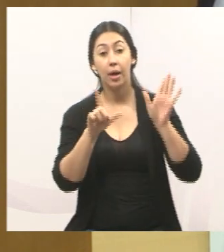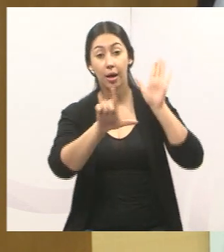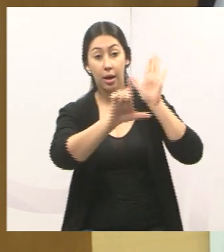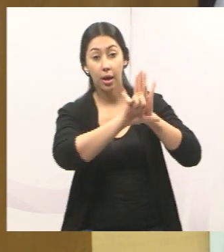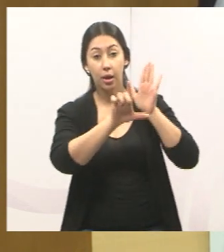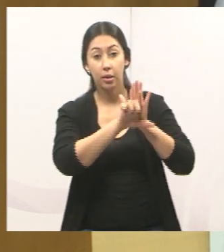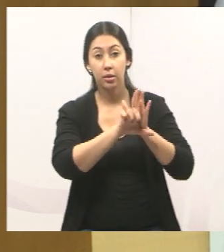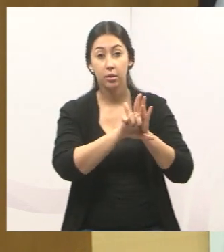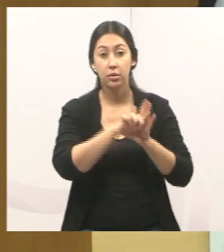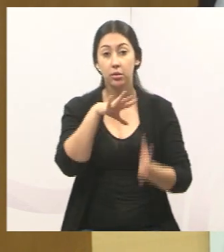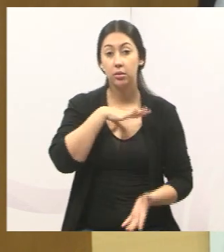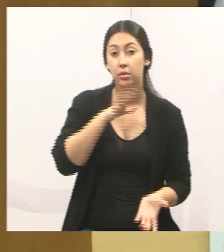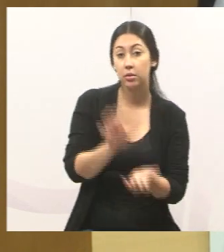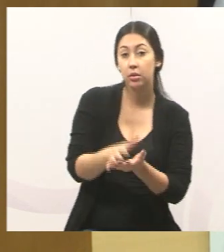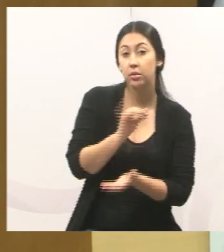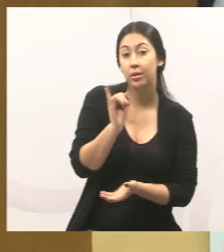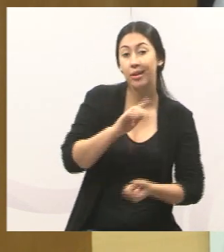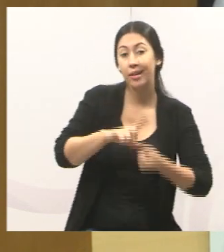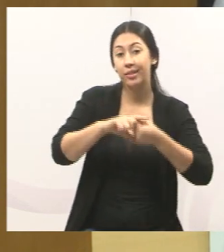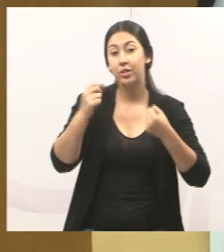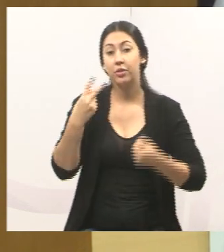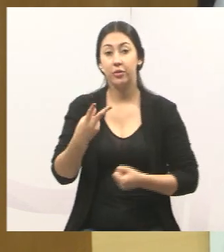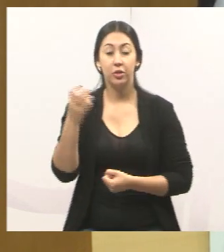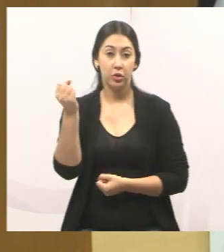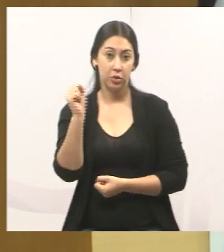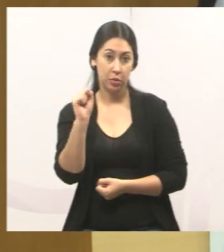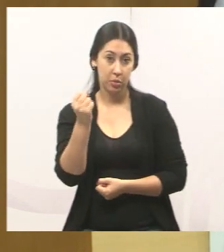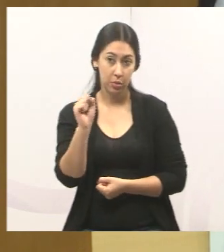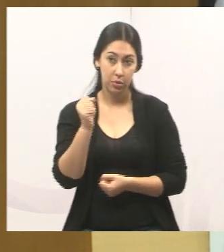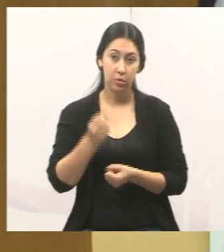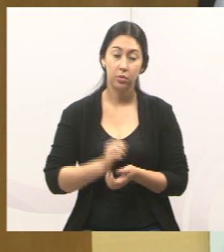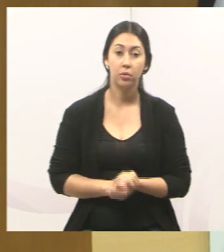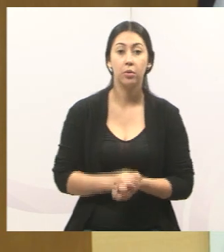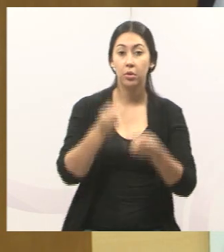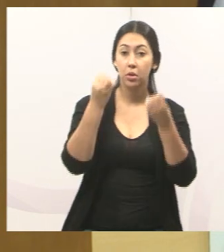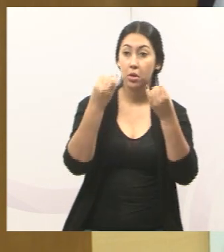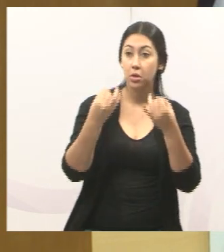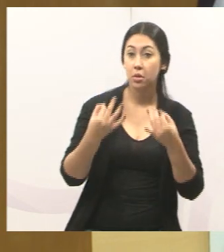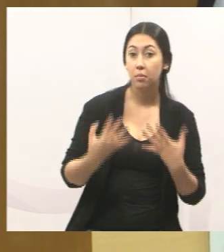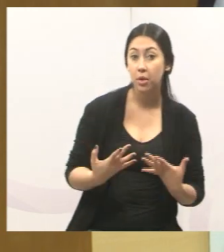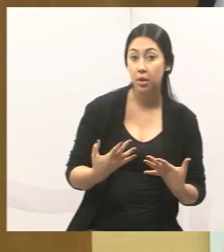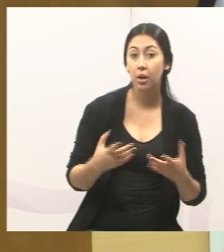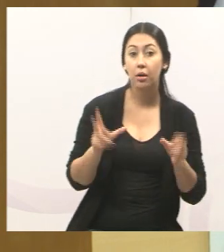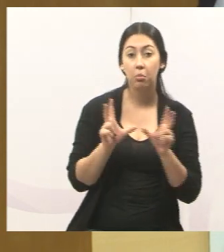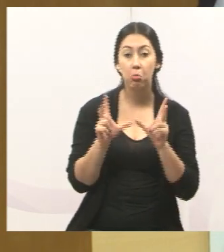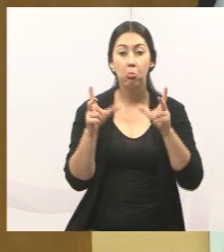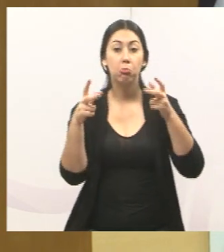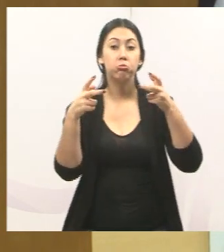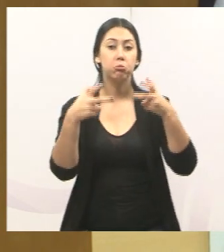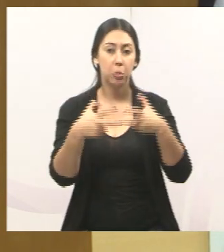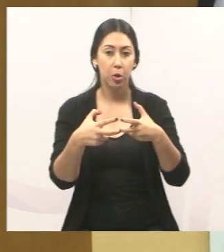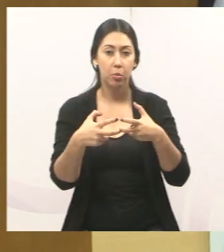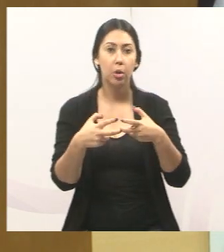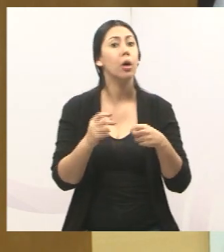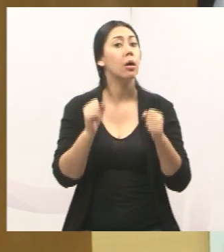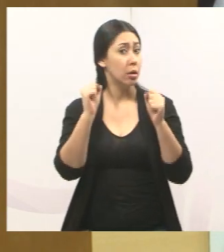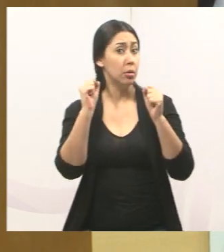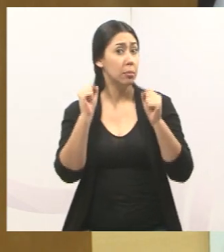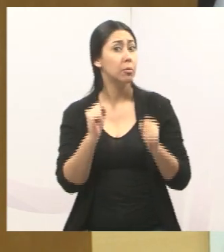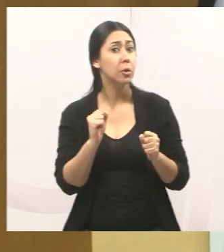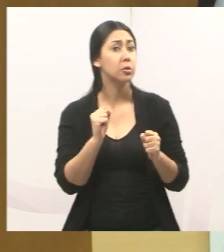do Município, no artigo 28, compete privativamente à Câmara Municipal tomar e